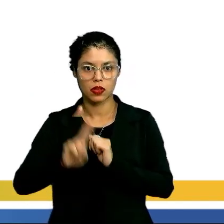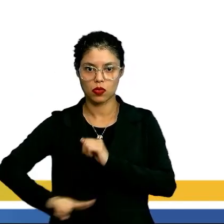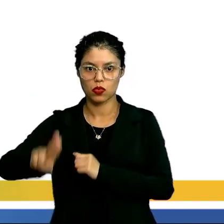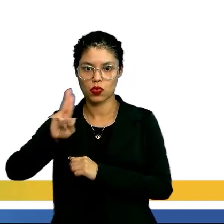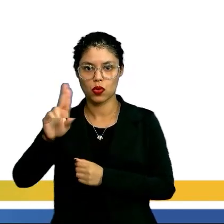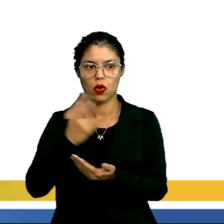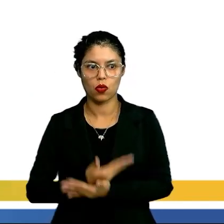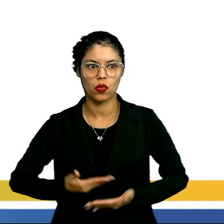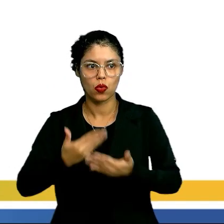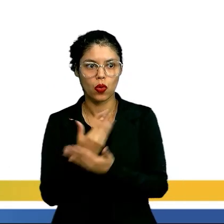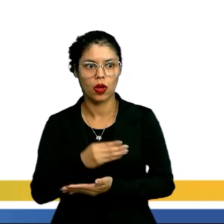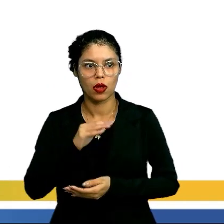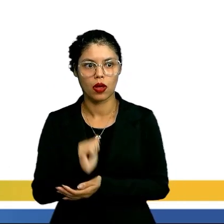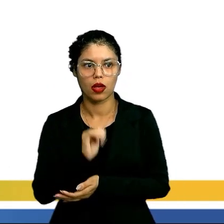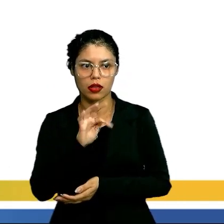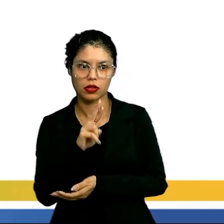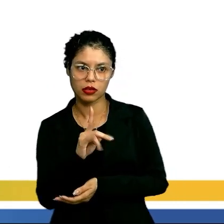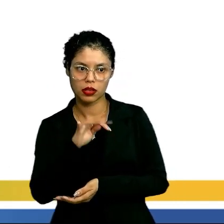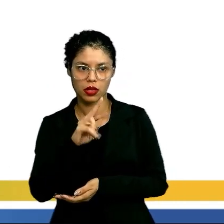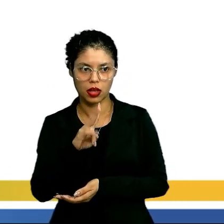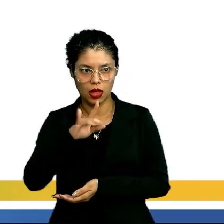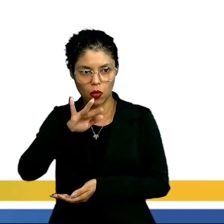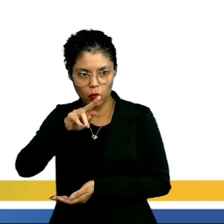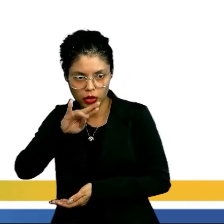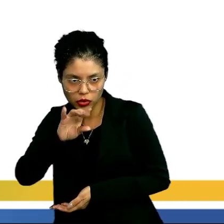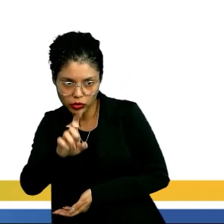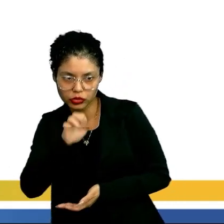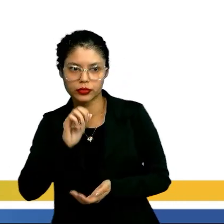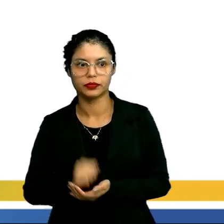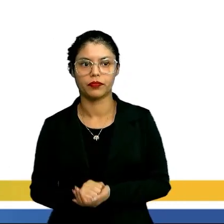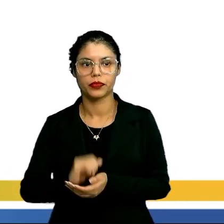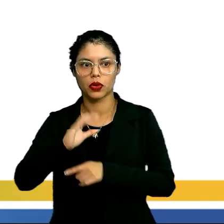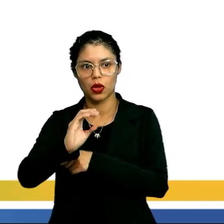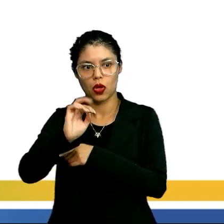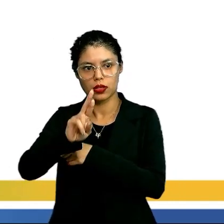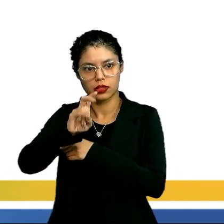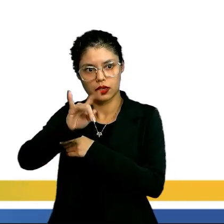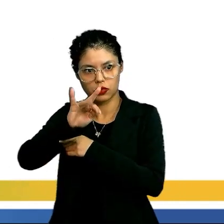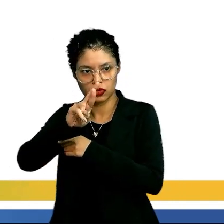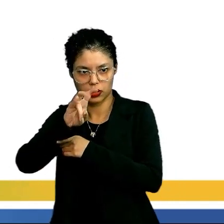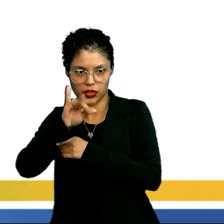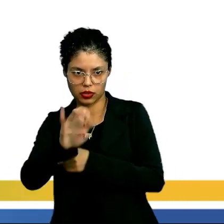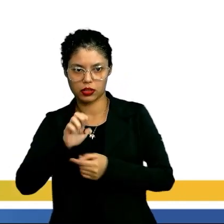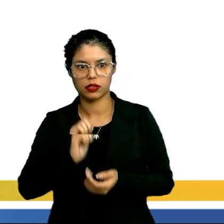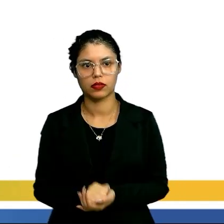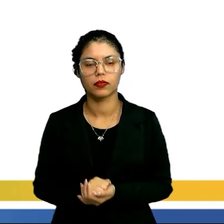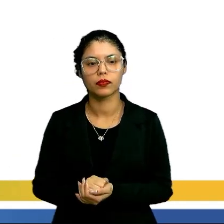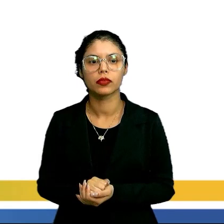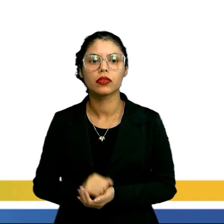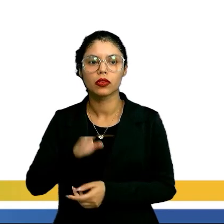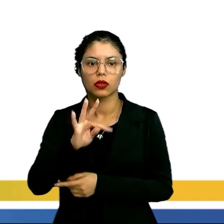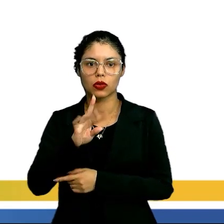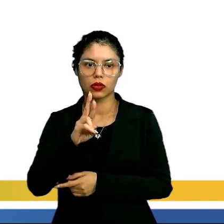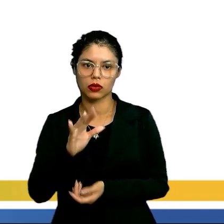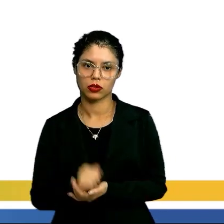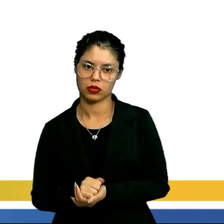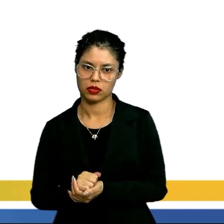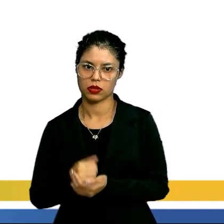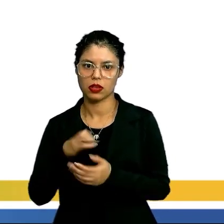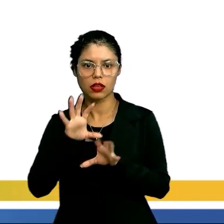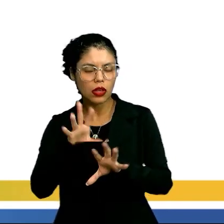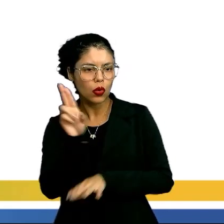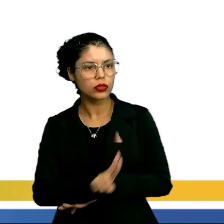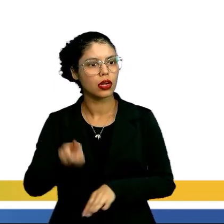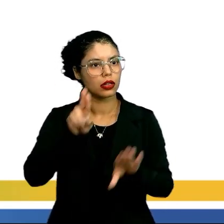uso no tratamento sintomático da artrite reumatoide ou osteoartrite e da artrite gutosa aguda,